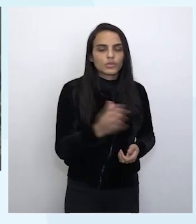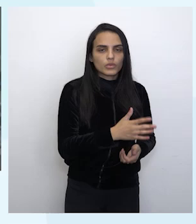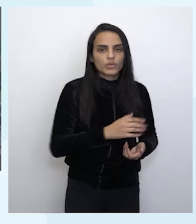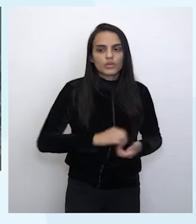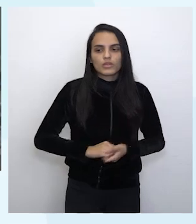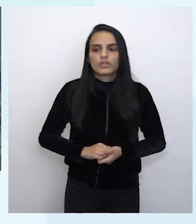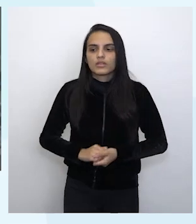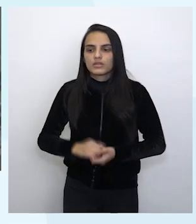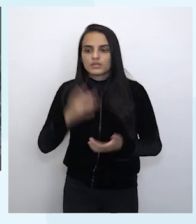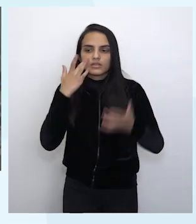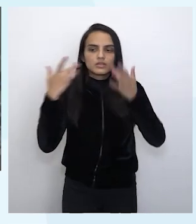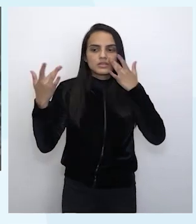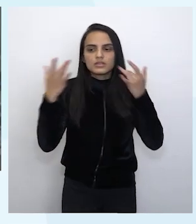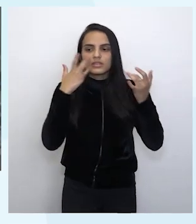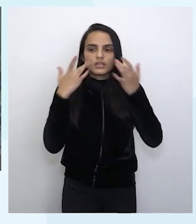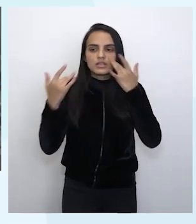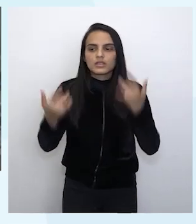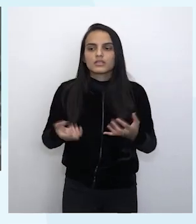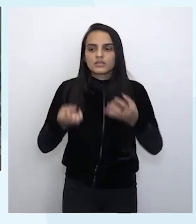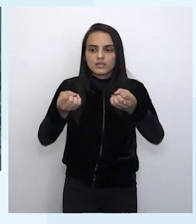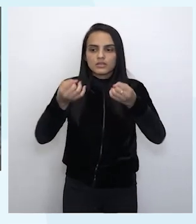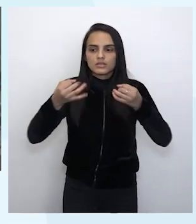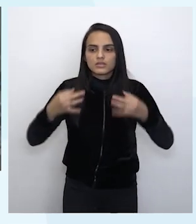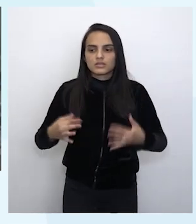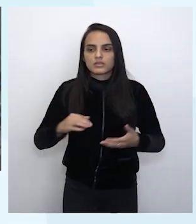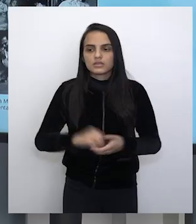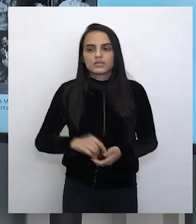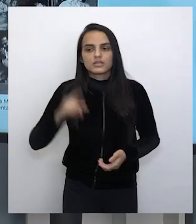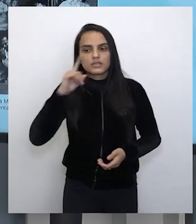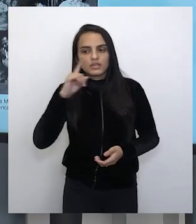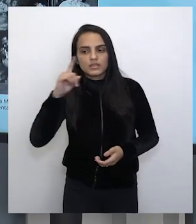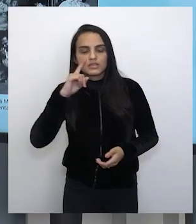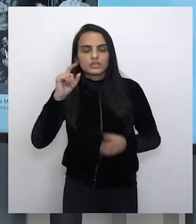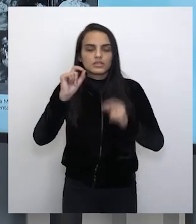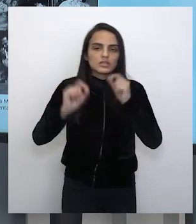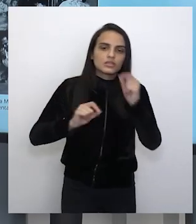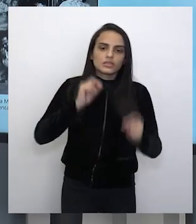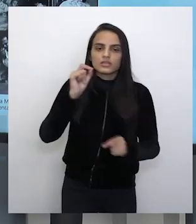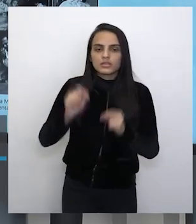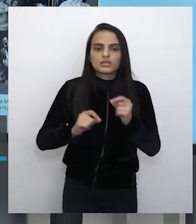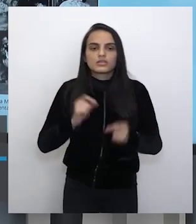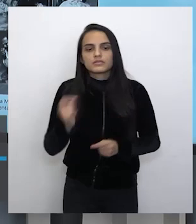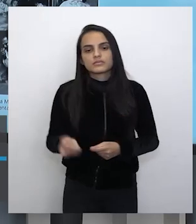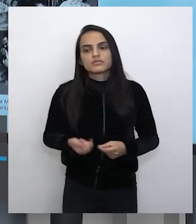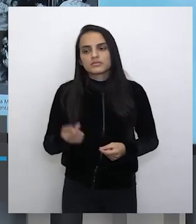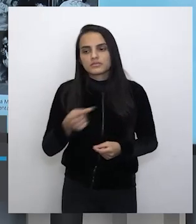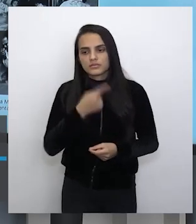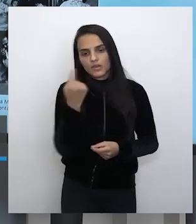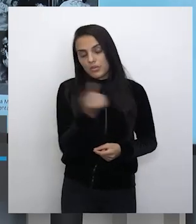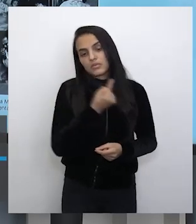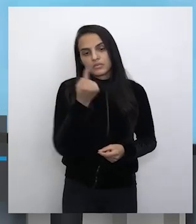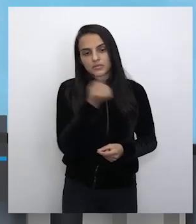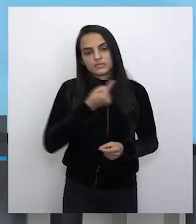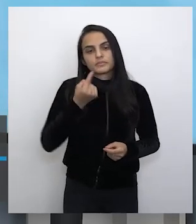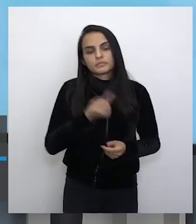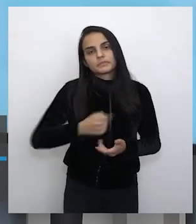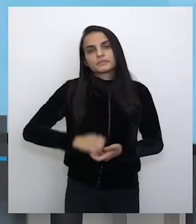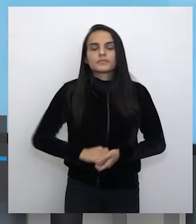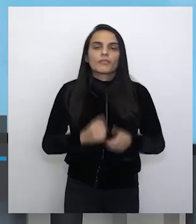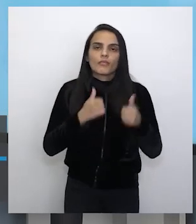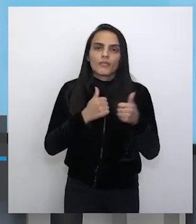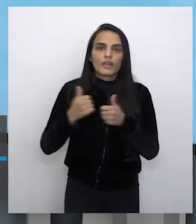do teatro moderno vão falar basicamente do dia a dia das pessoas, né, nosso cotidiano, tá bom?